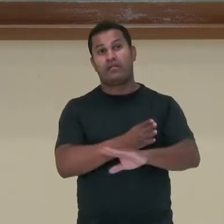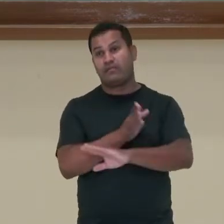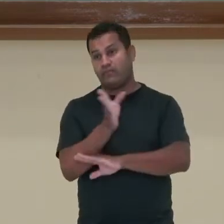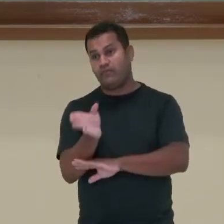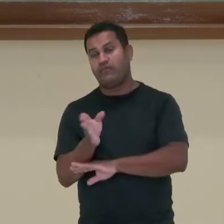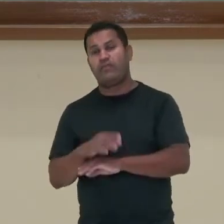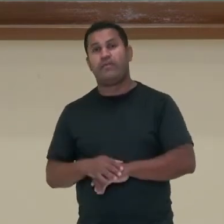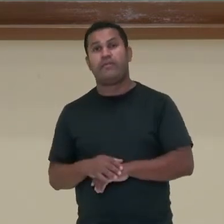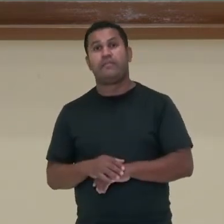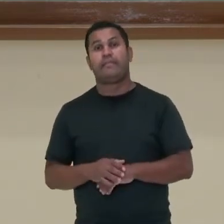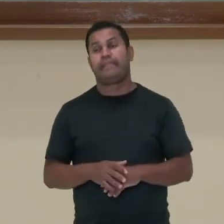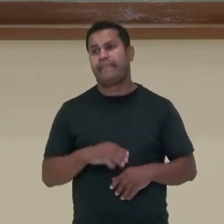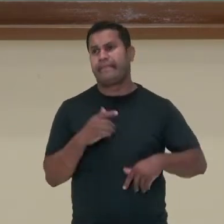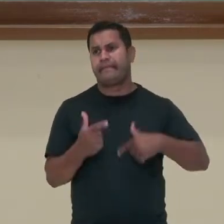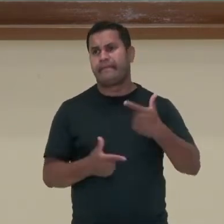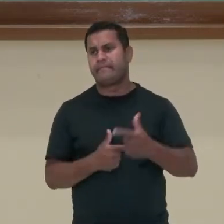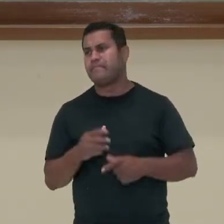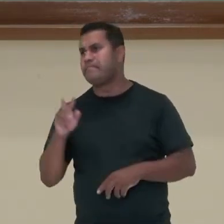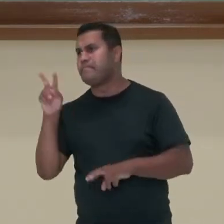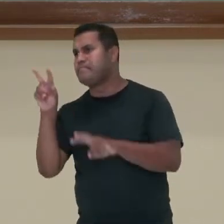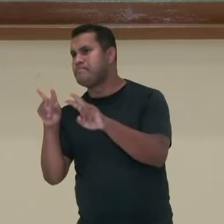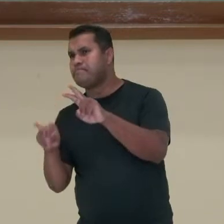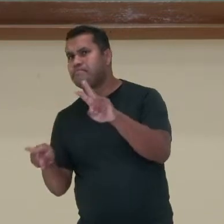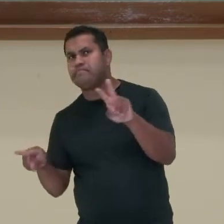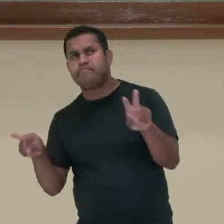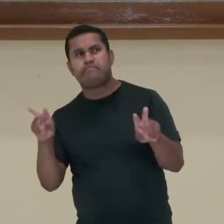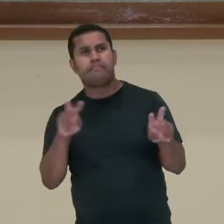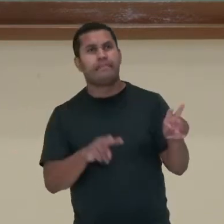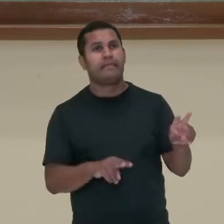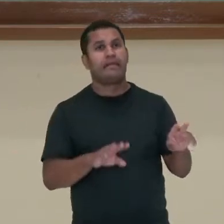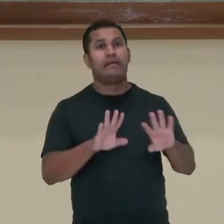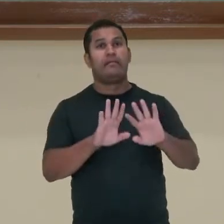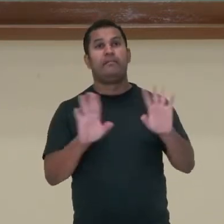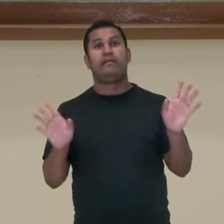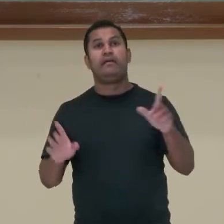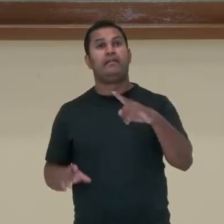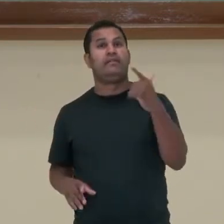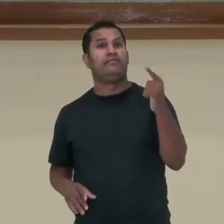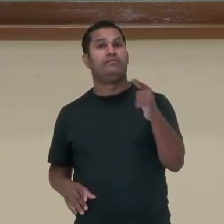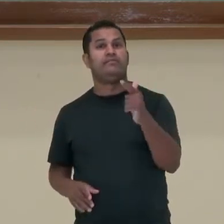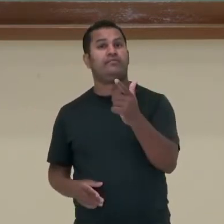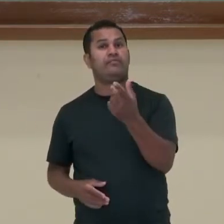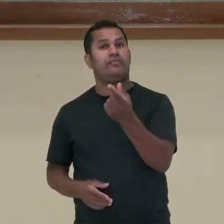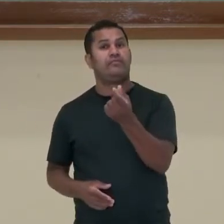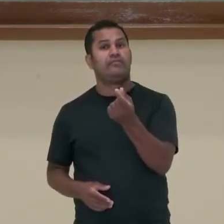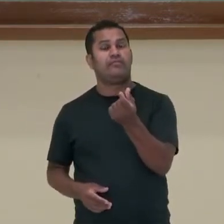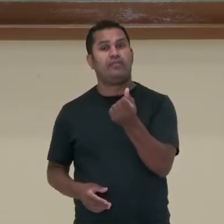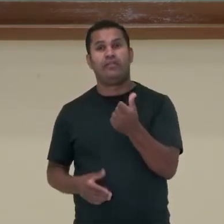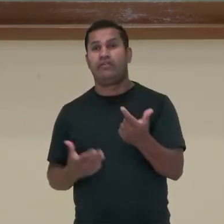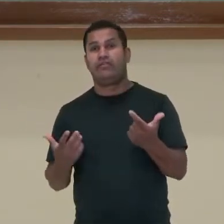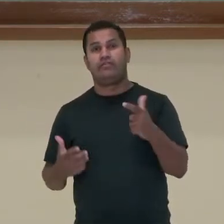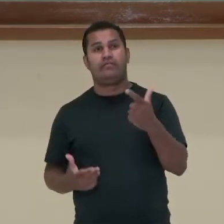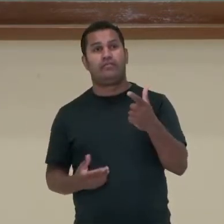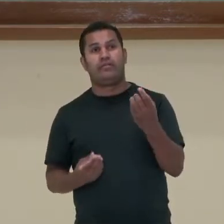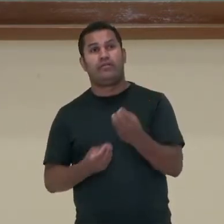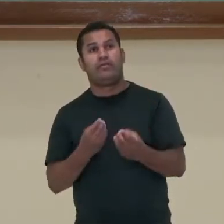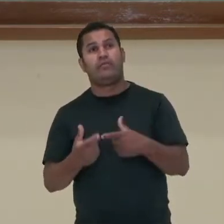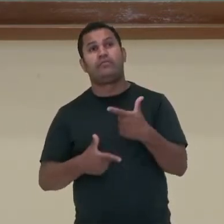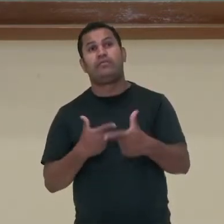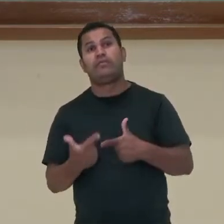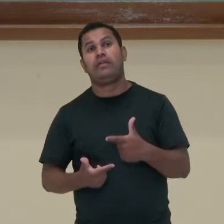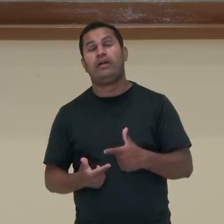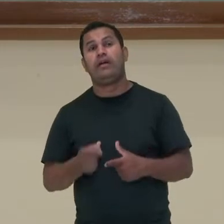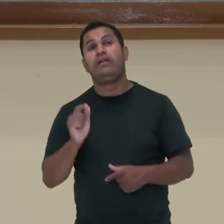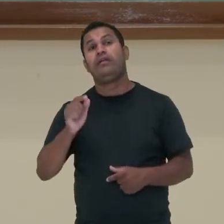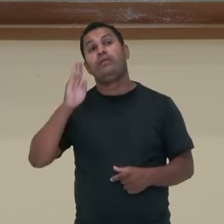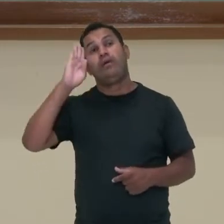financeiro era muito forte, então ele não podia ainda. E daí o que acontece? Sua maioridade ele vai trabalhar na Bolsa de Valores, então ele trabalha exatamente com finanças.